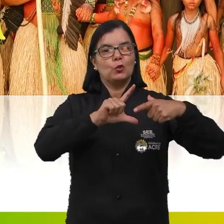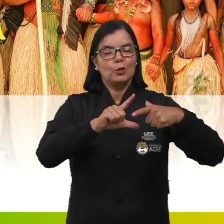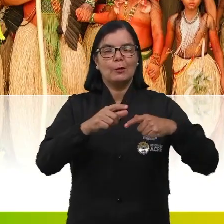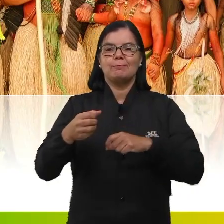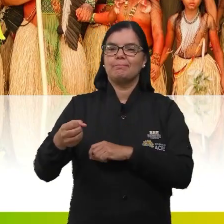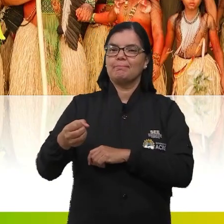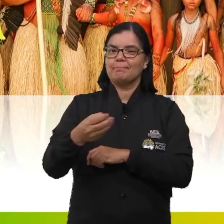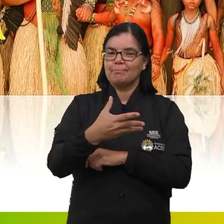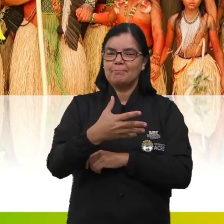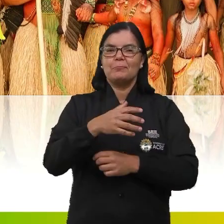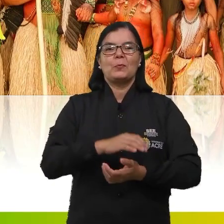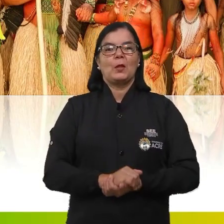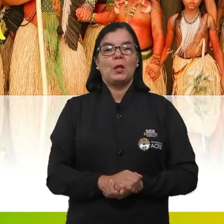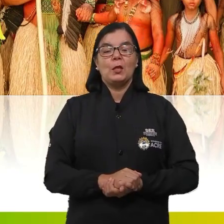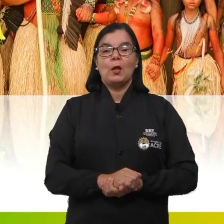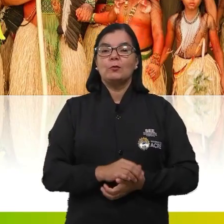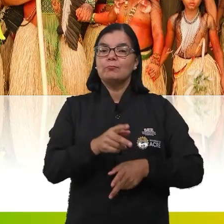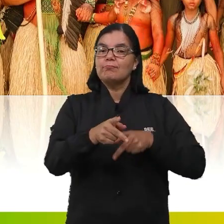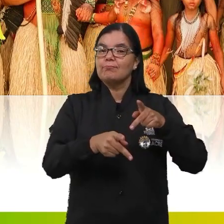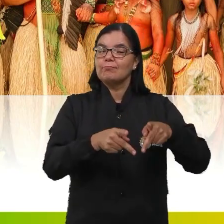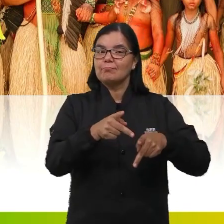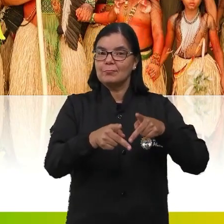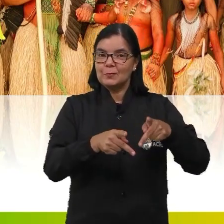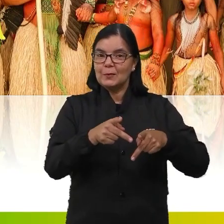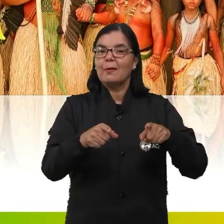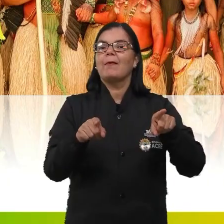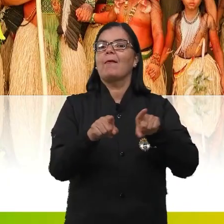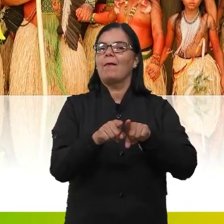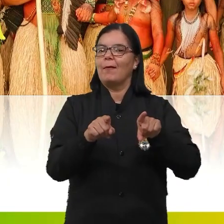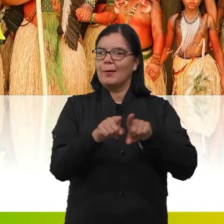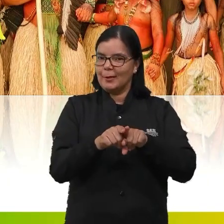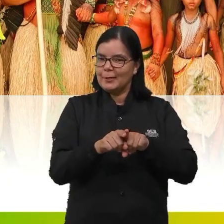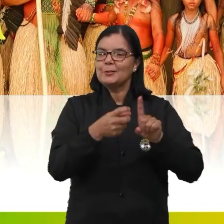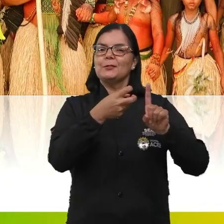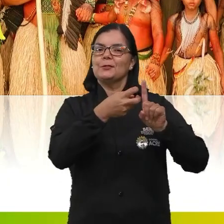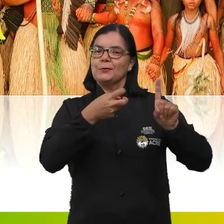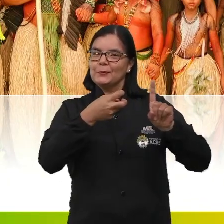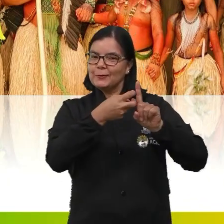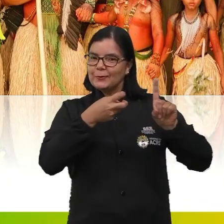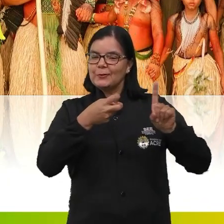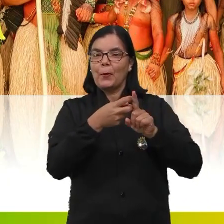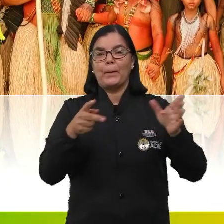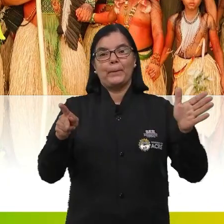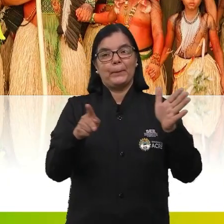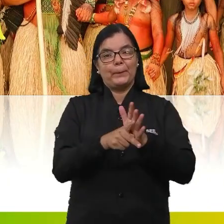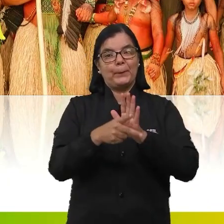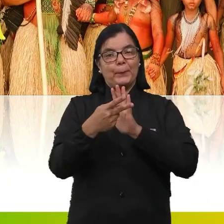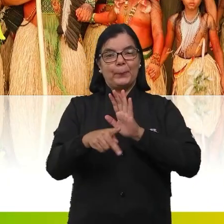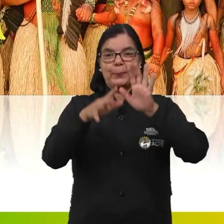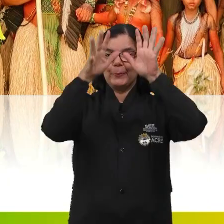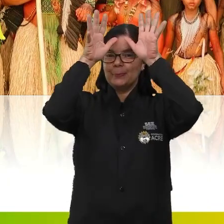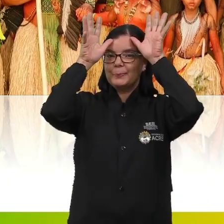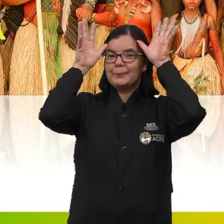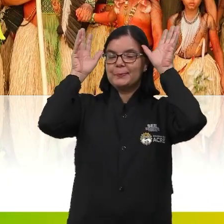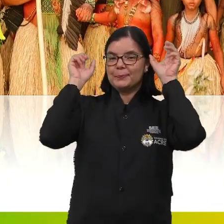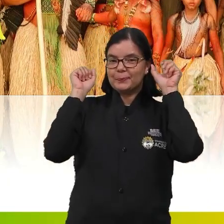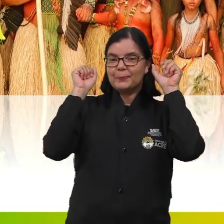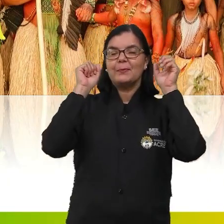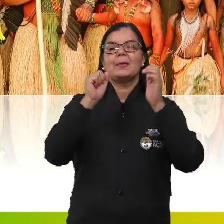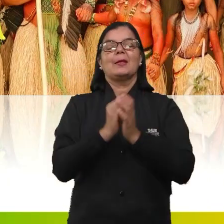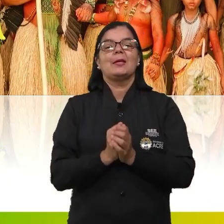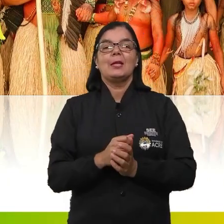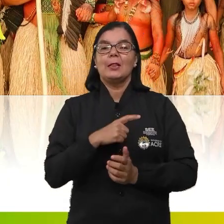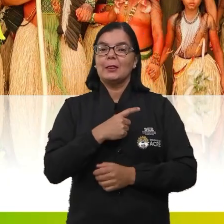renovação. Então, esses povos, eles também são indígenas aqui do nosso estado do Acre, são um